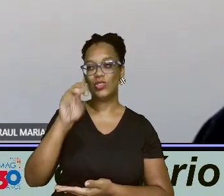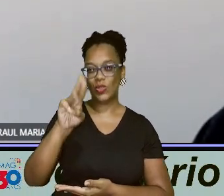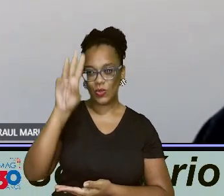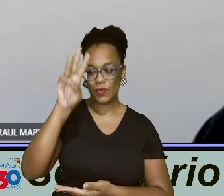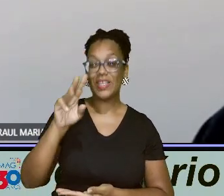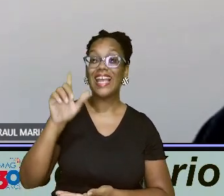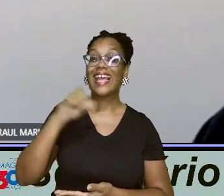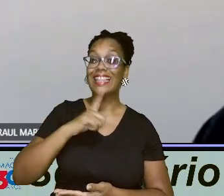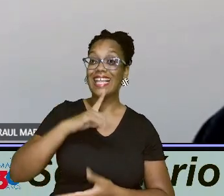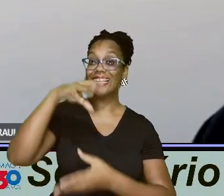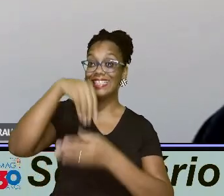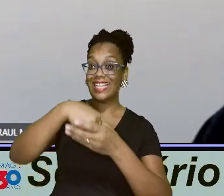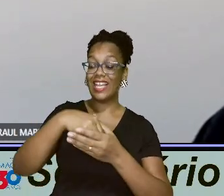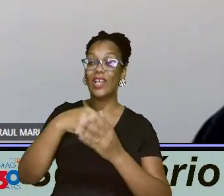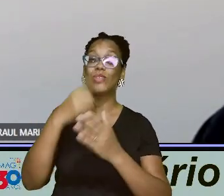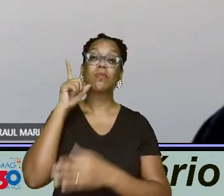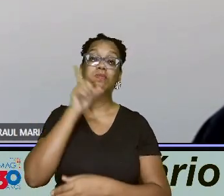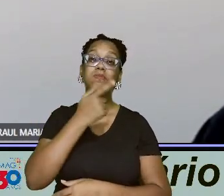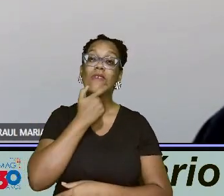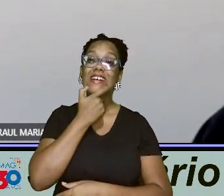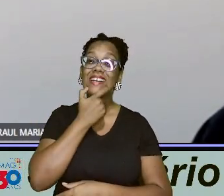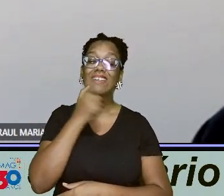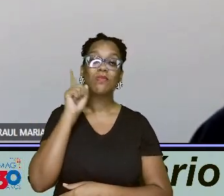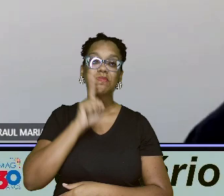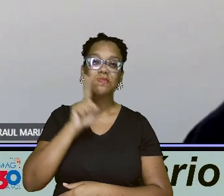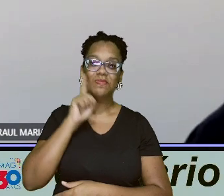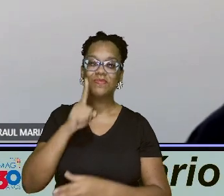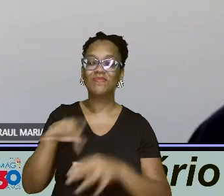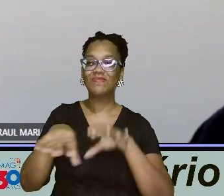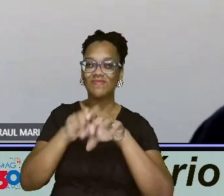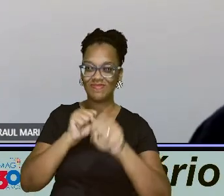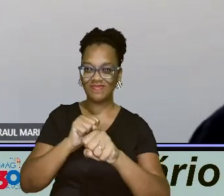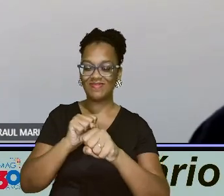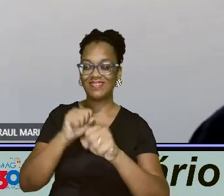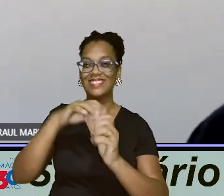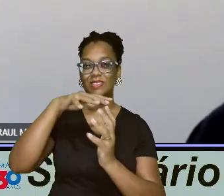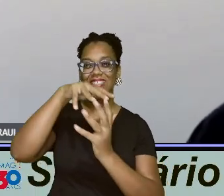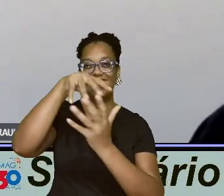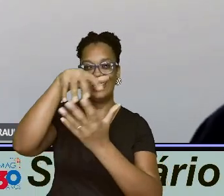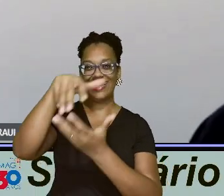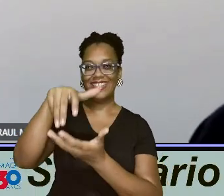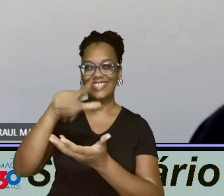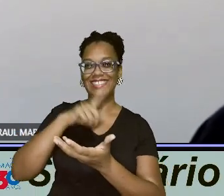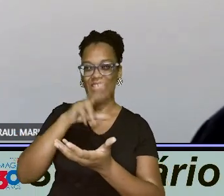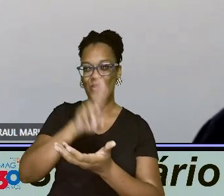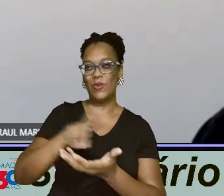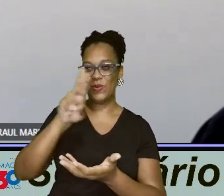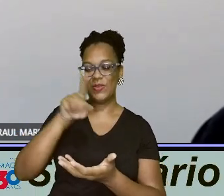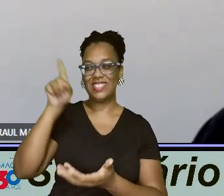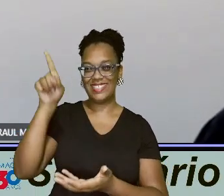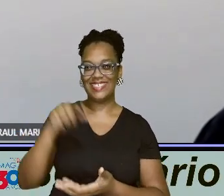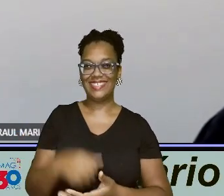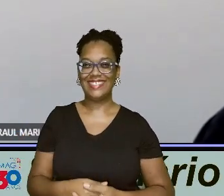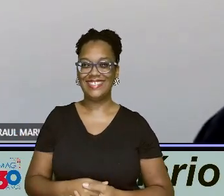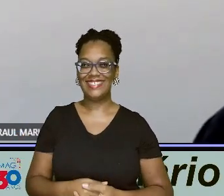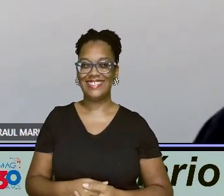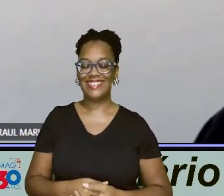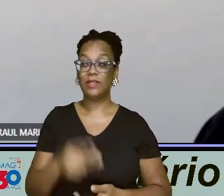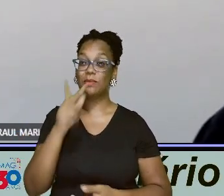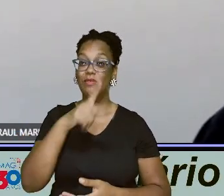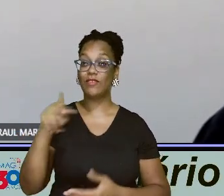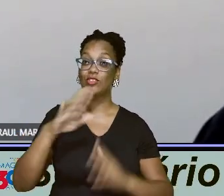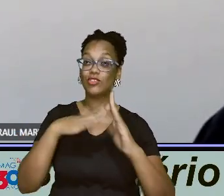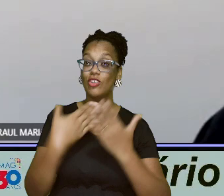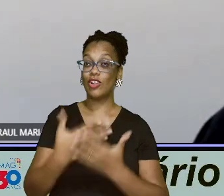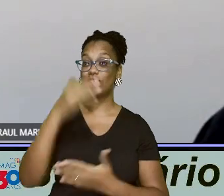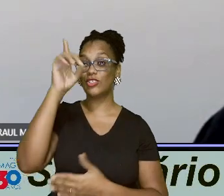Betty Macmillan Center for International and Area Studies, professora da Escola de Direito da FGV de